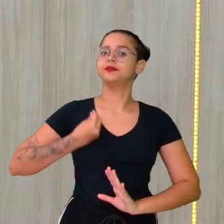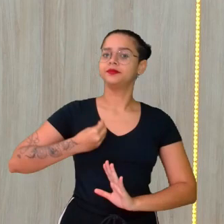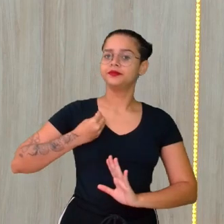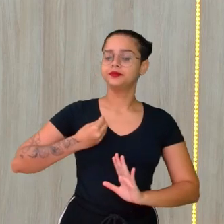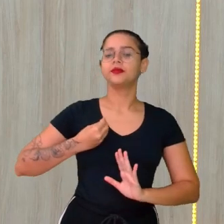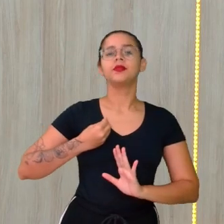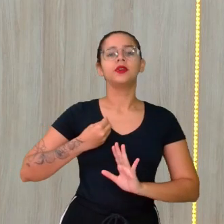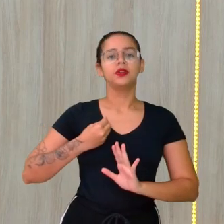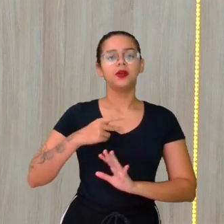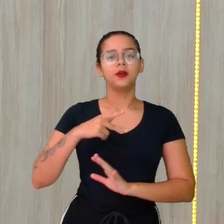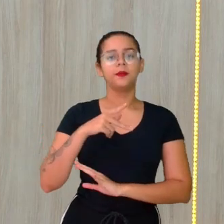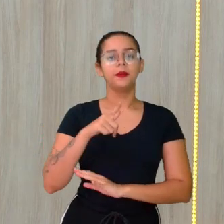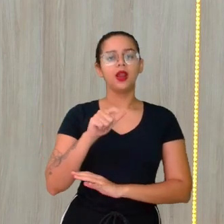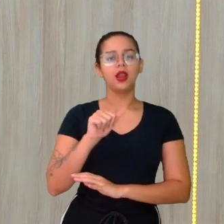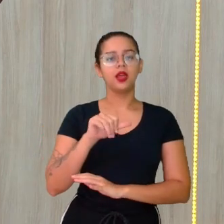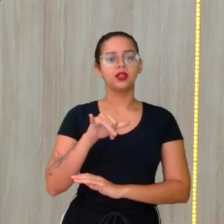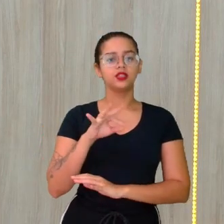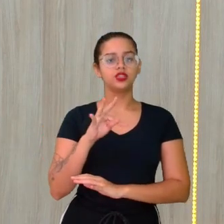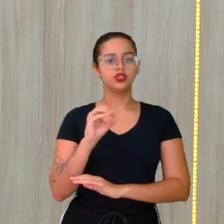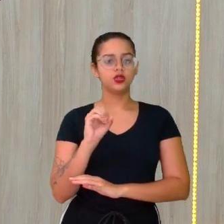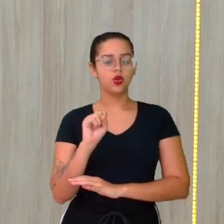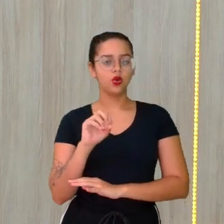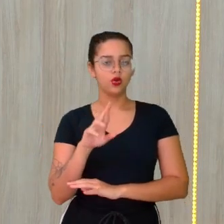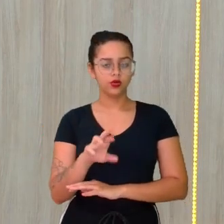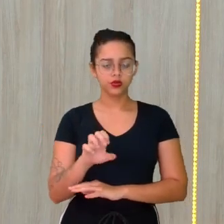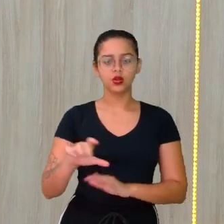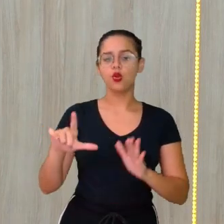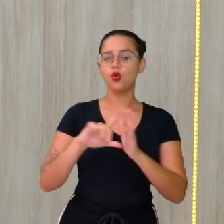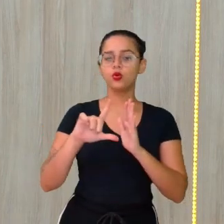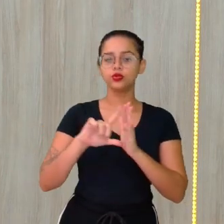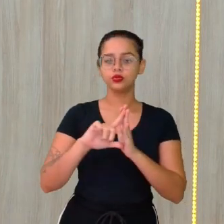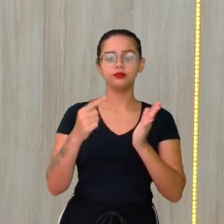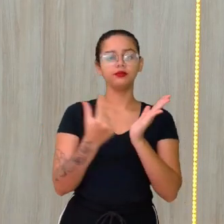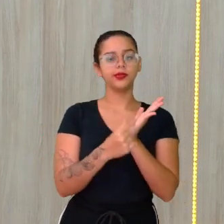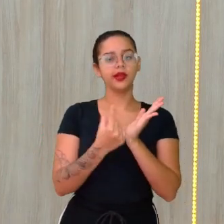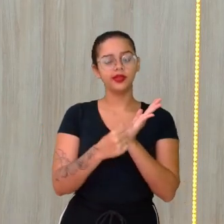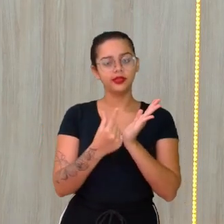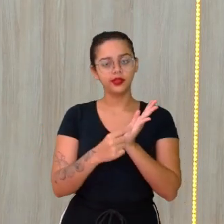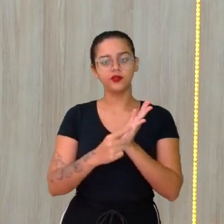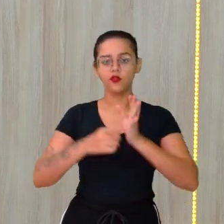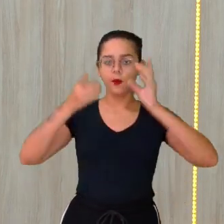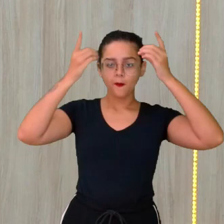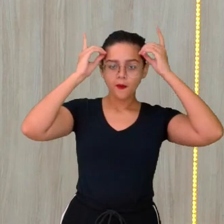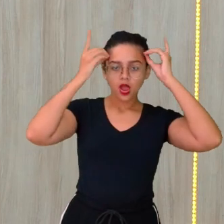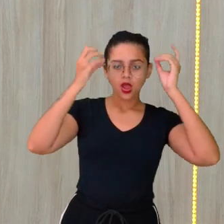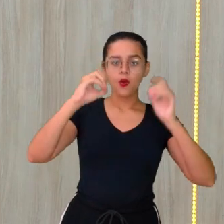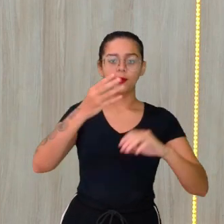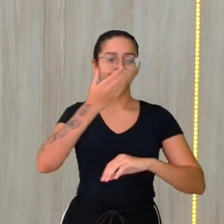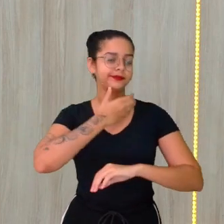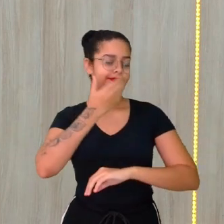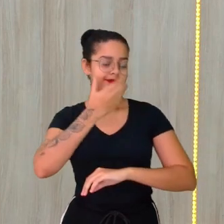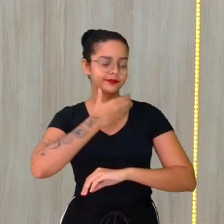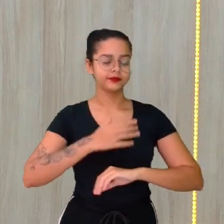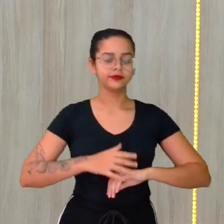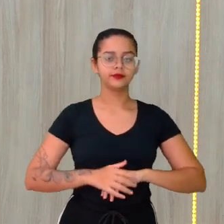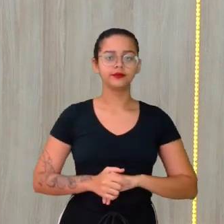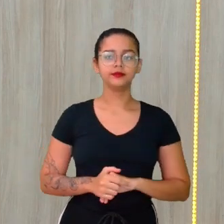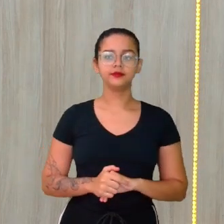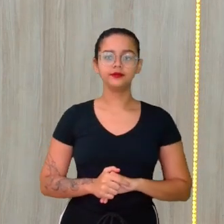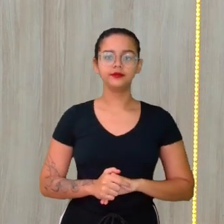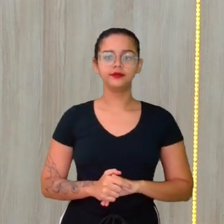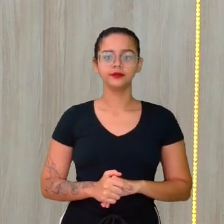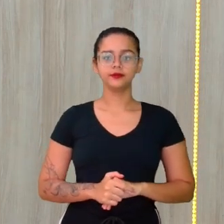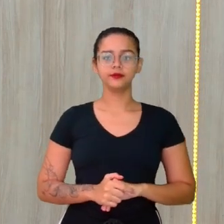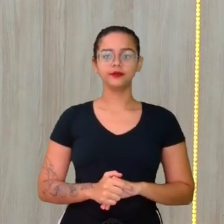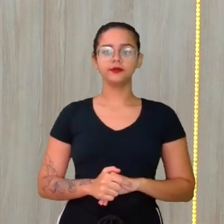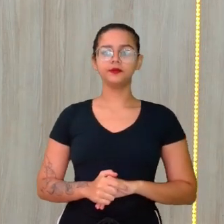Play Store, né, tá lá se você tem um celular da marca da maçã, está aí na App